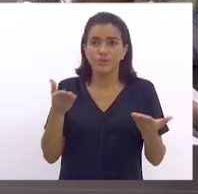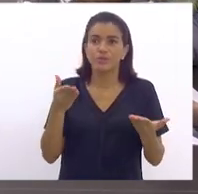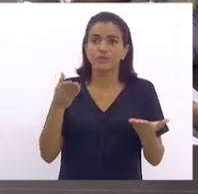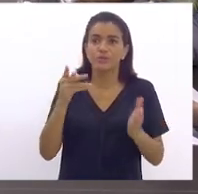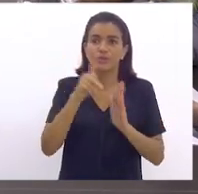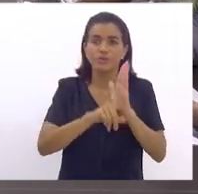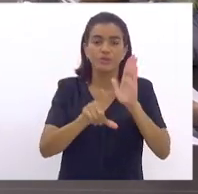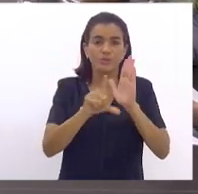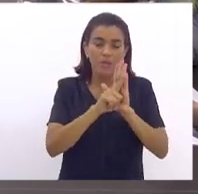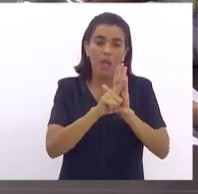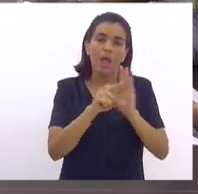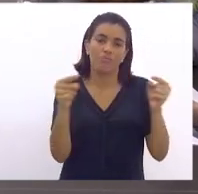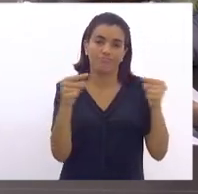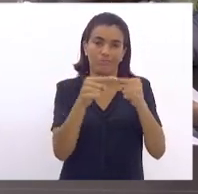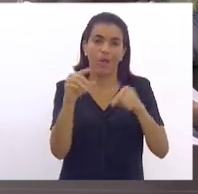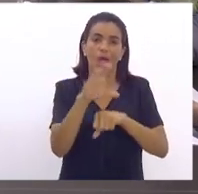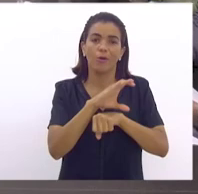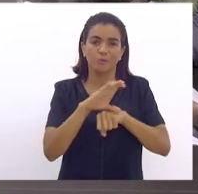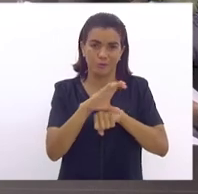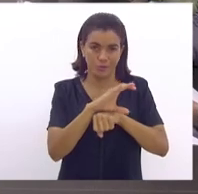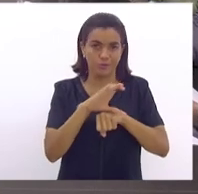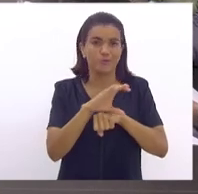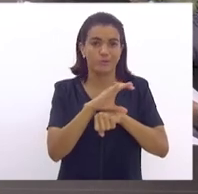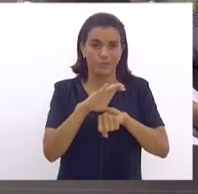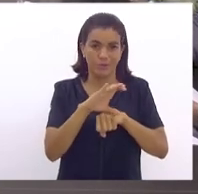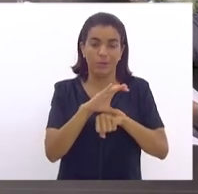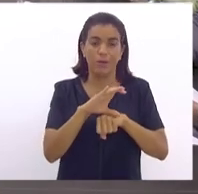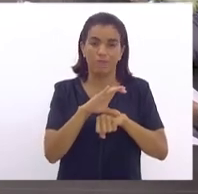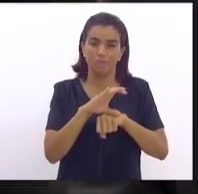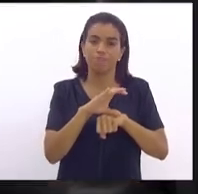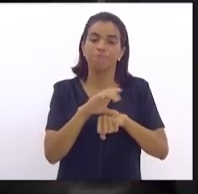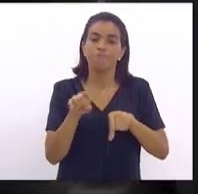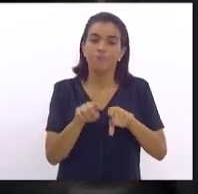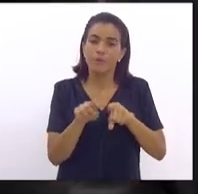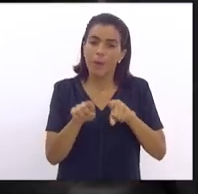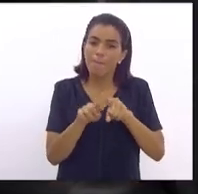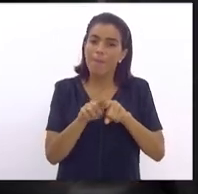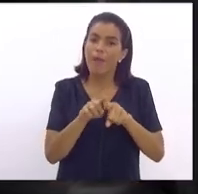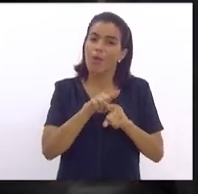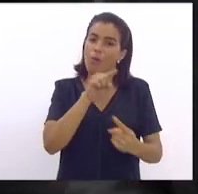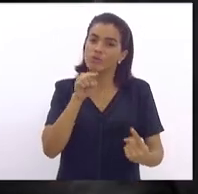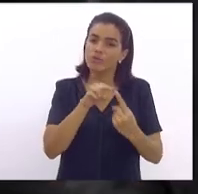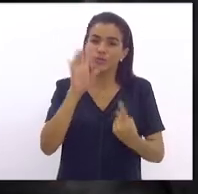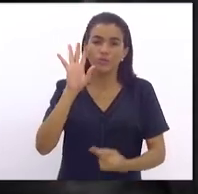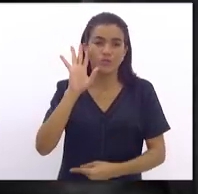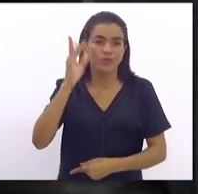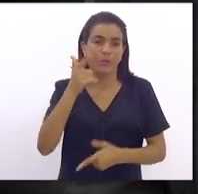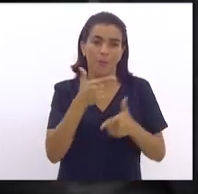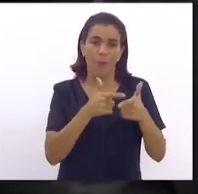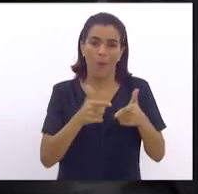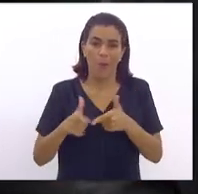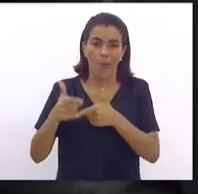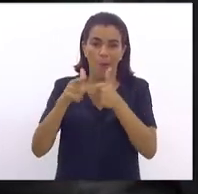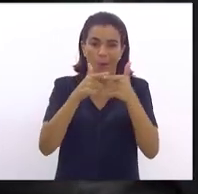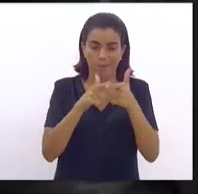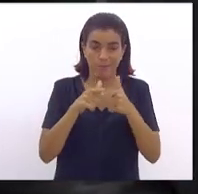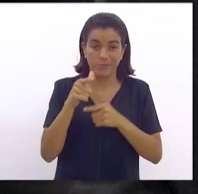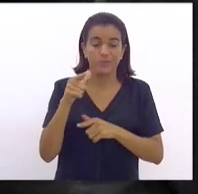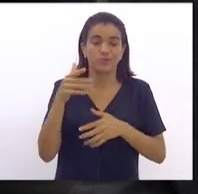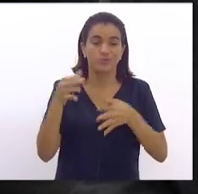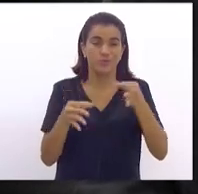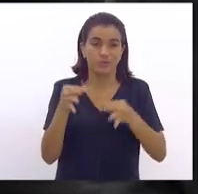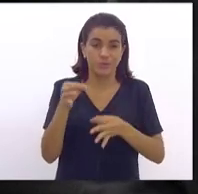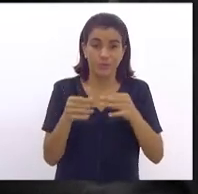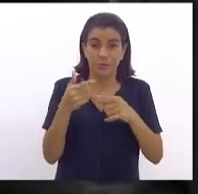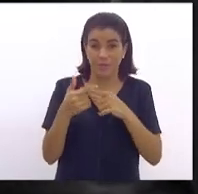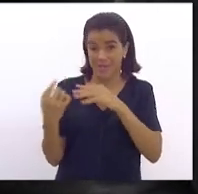deputado Luiz Paulo, é constitucional. Ele tende a resolver um embrólio jurídico, porque as empresas que